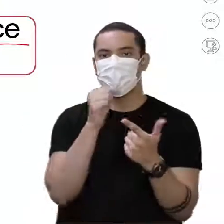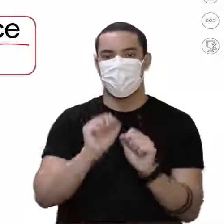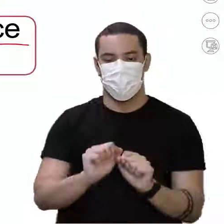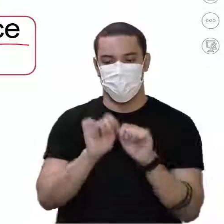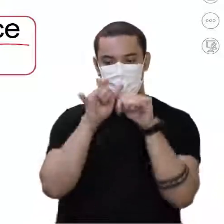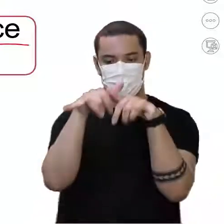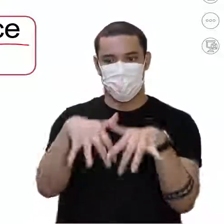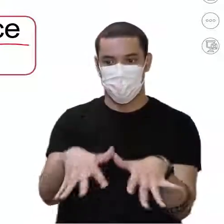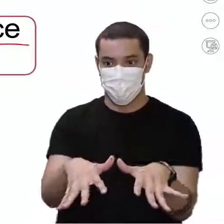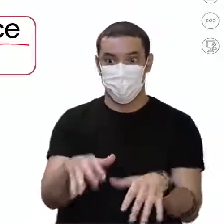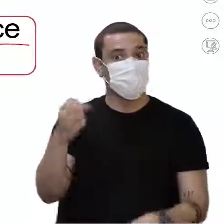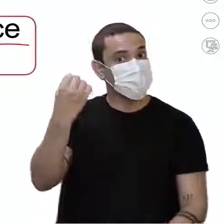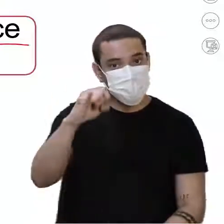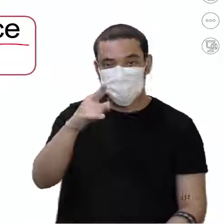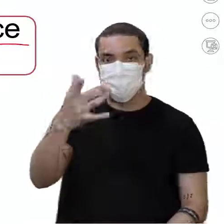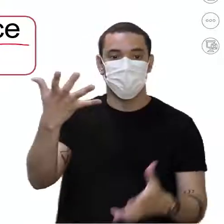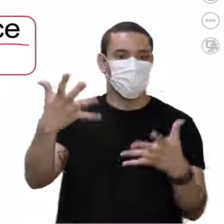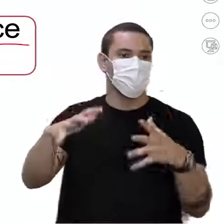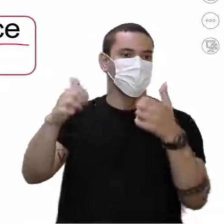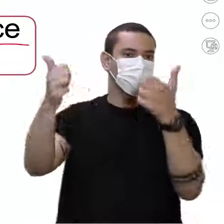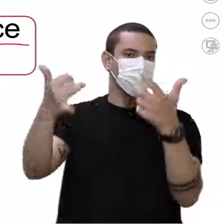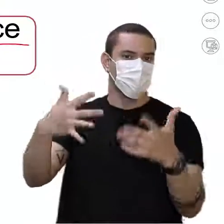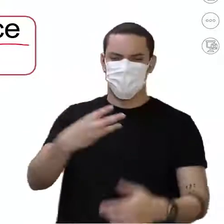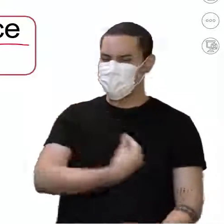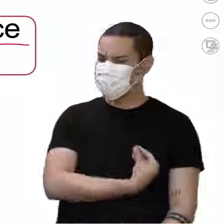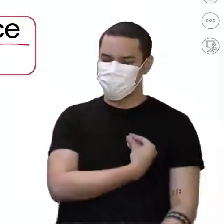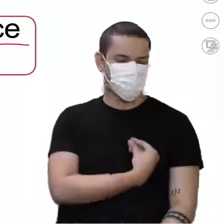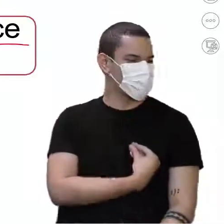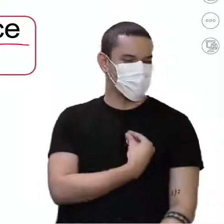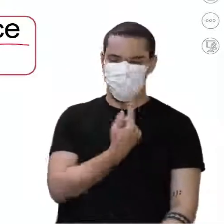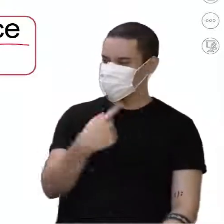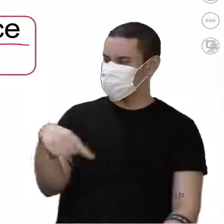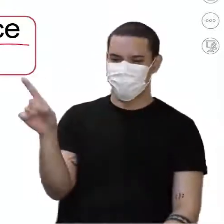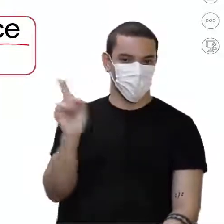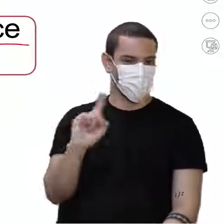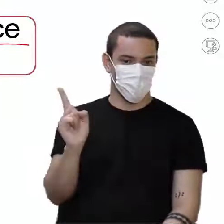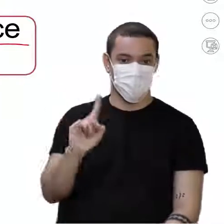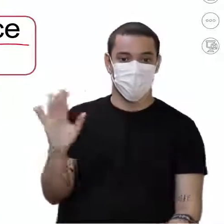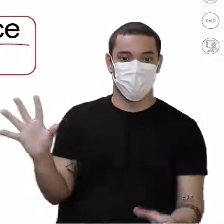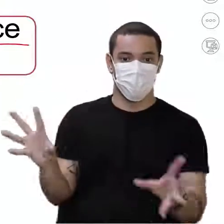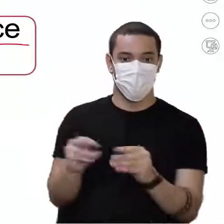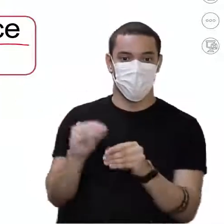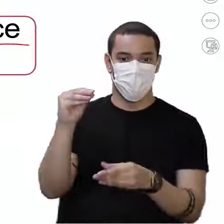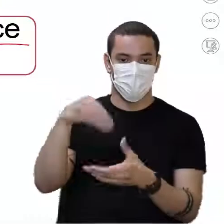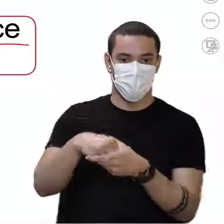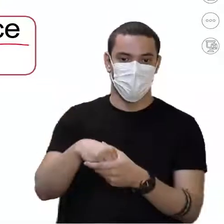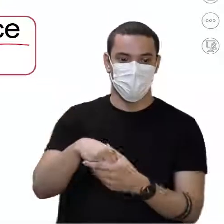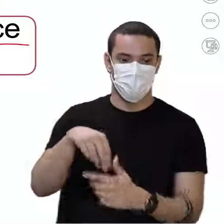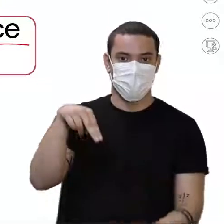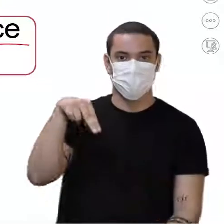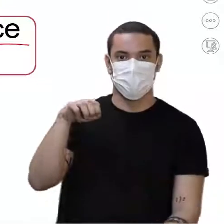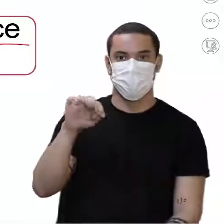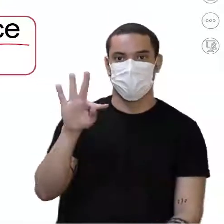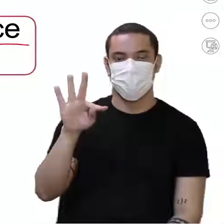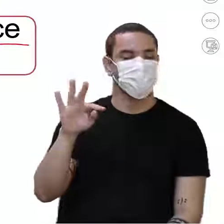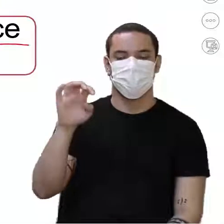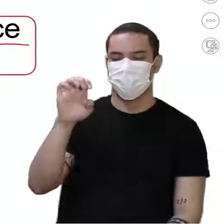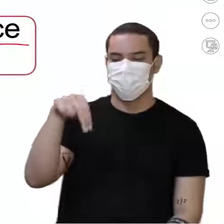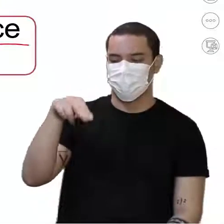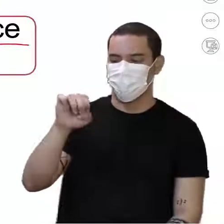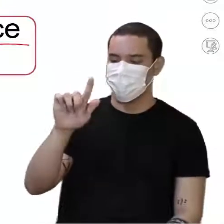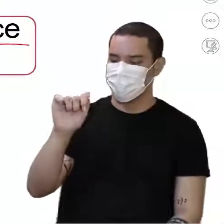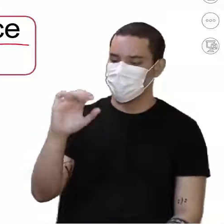não esteve em tal lugar, aí você diz na negação, você sabe que você precisa